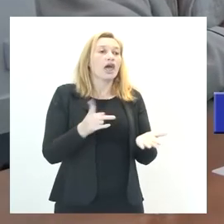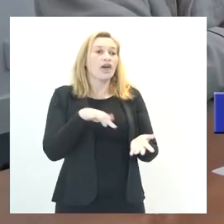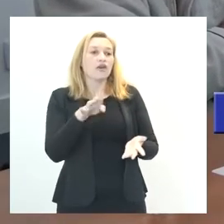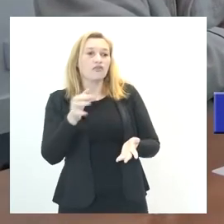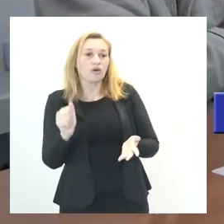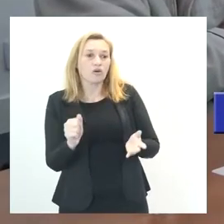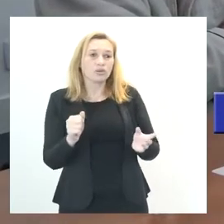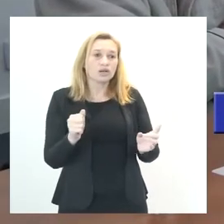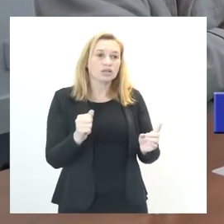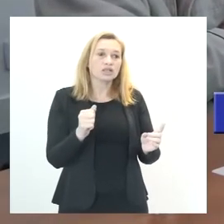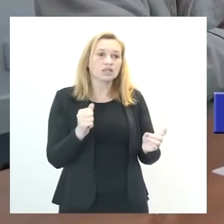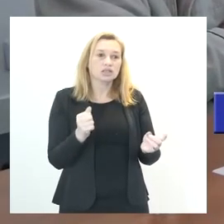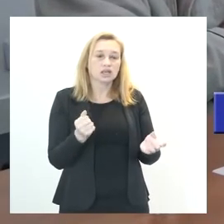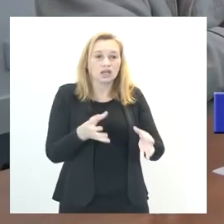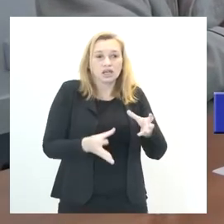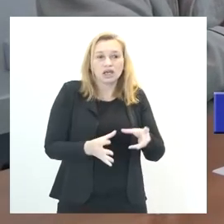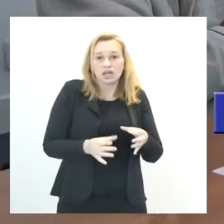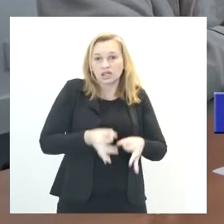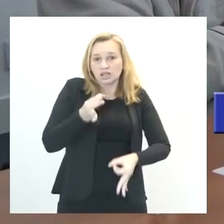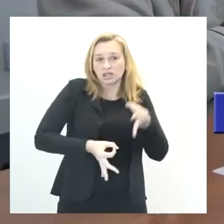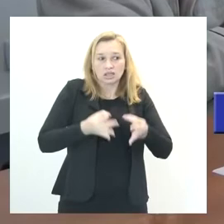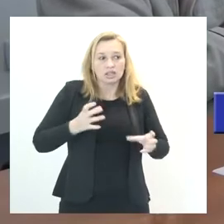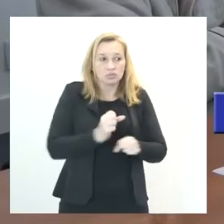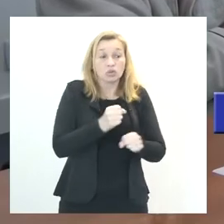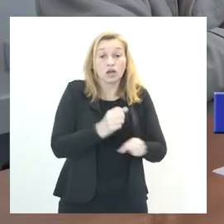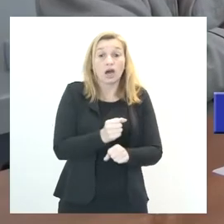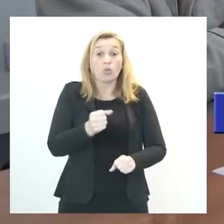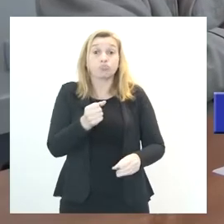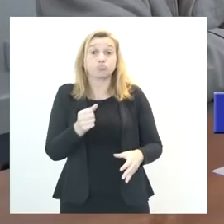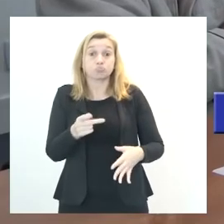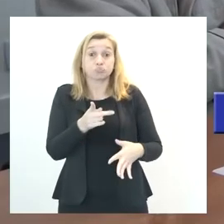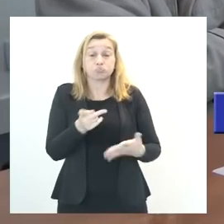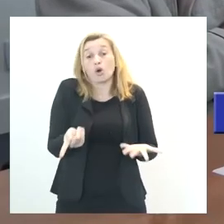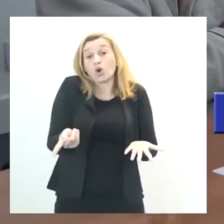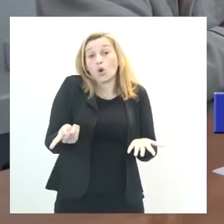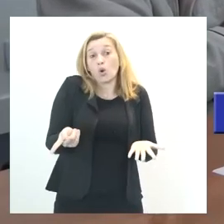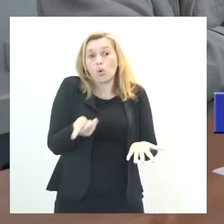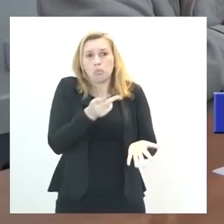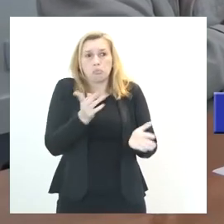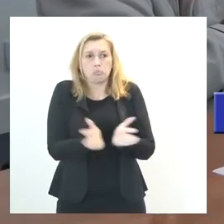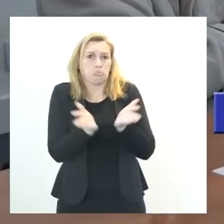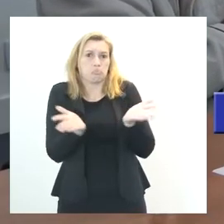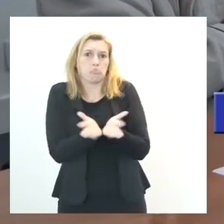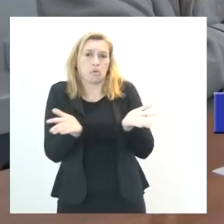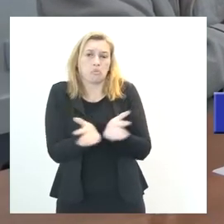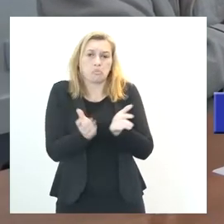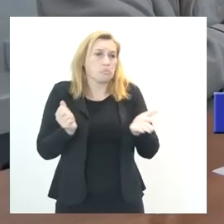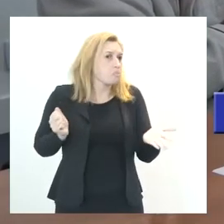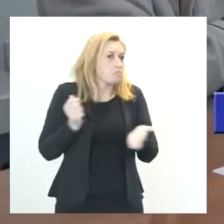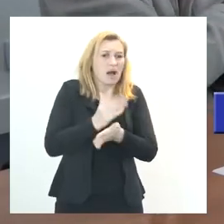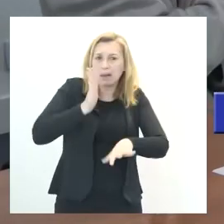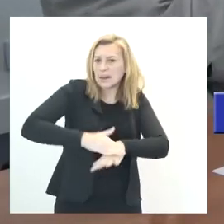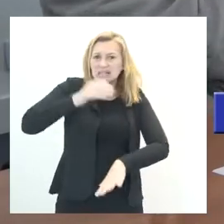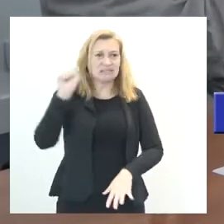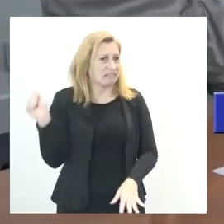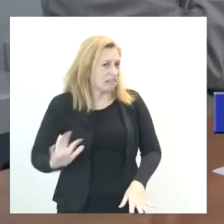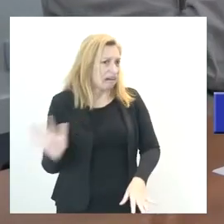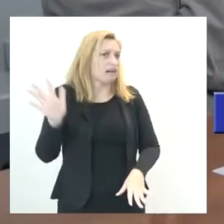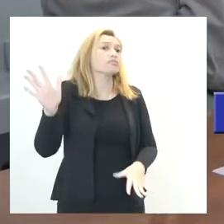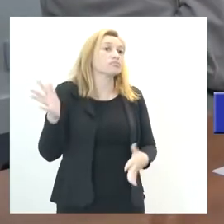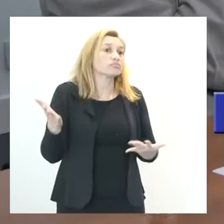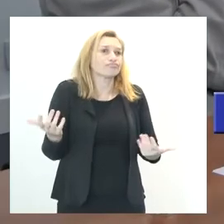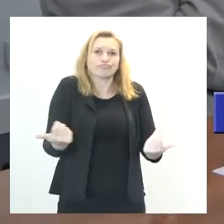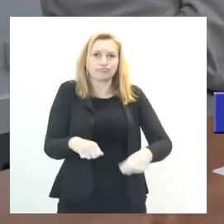pobre paga mais claro a inflação no supermercado alcançar mais um bolso do pobre e do rico O que são gêneros de primeira